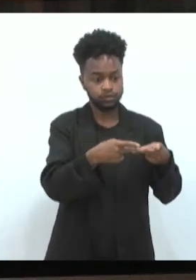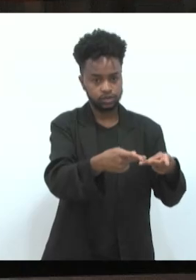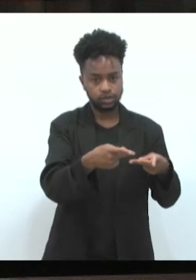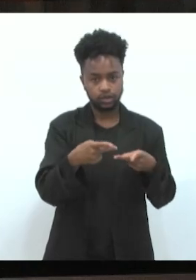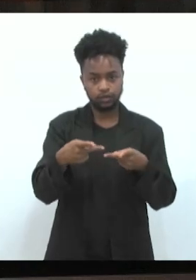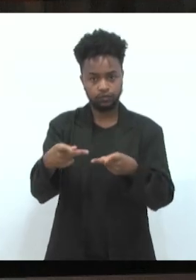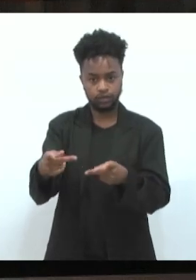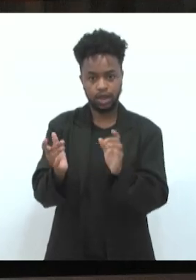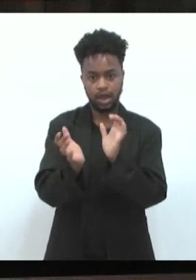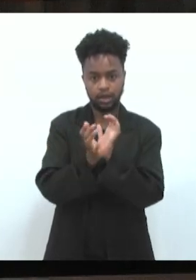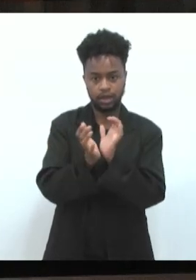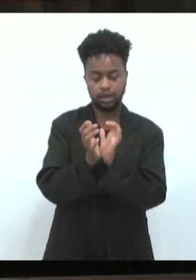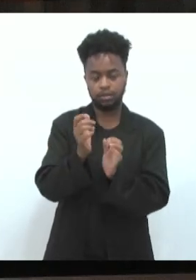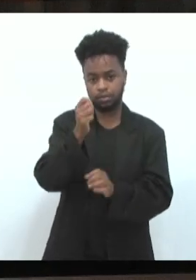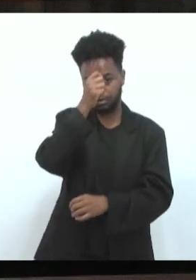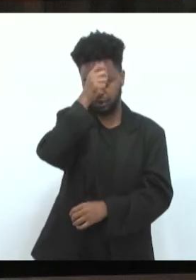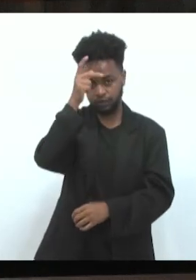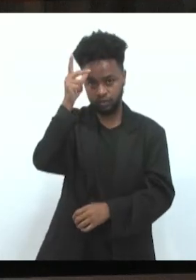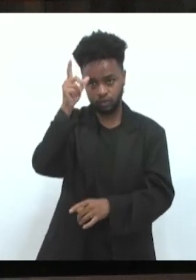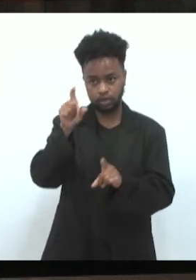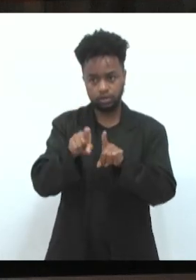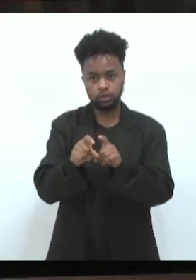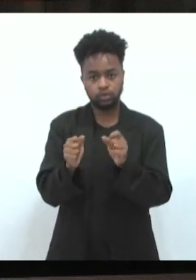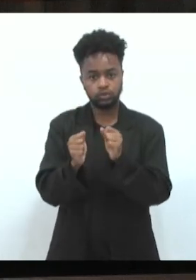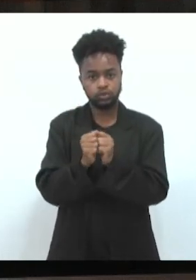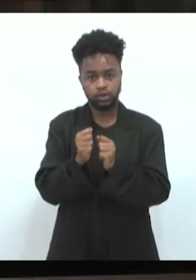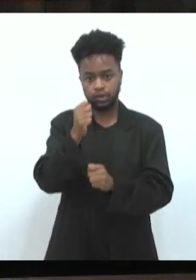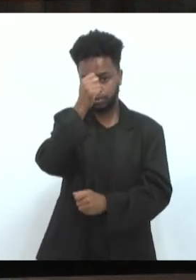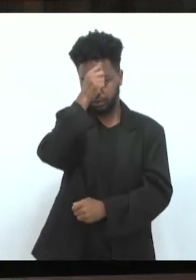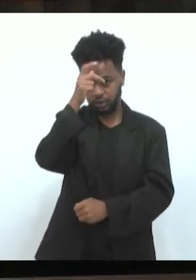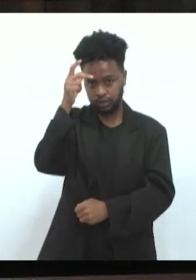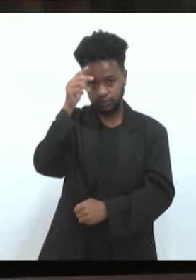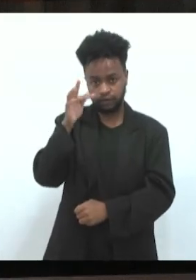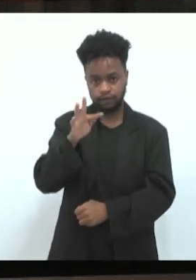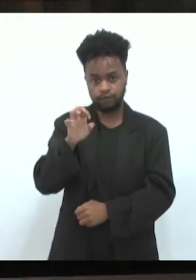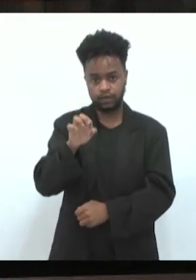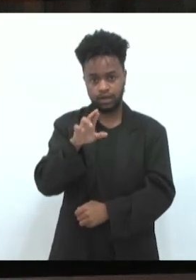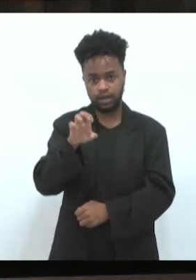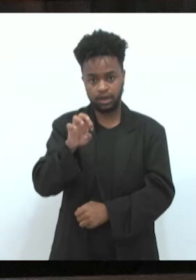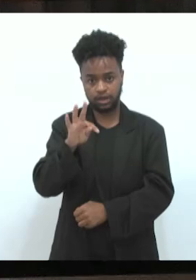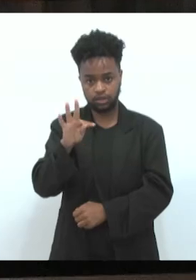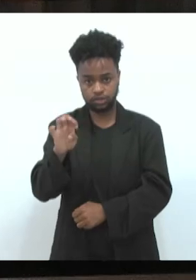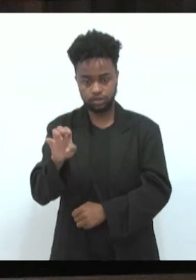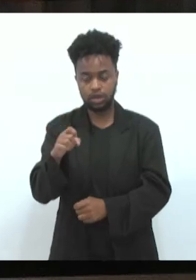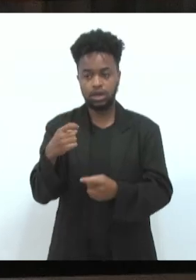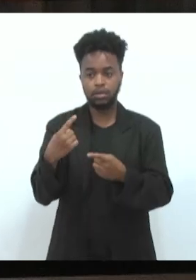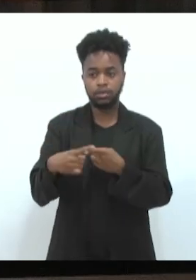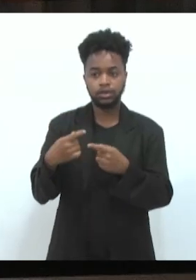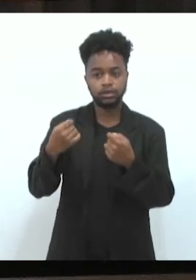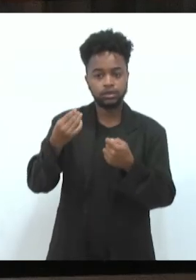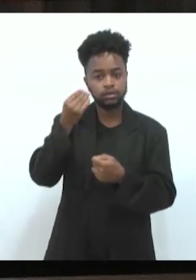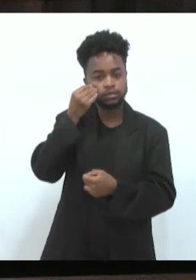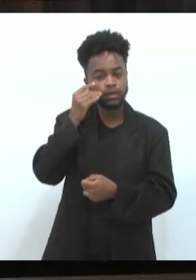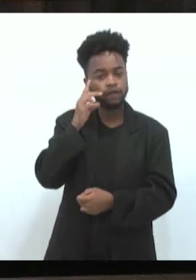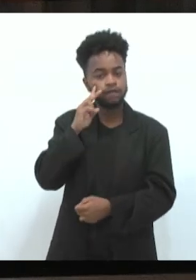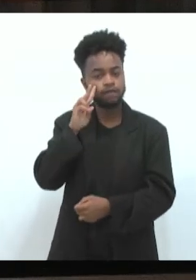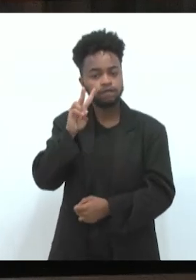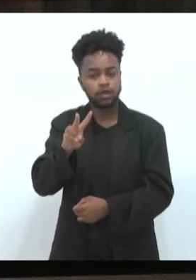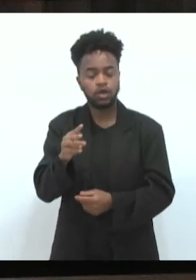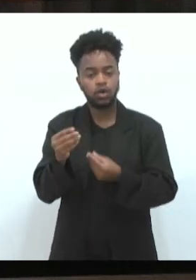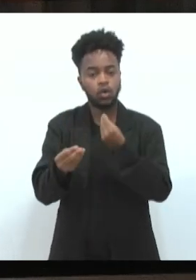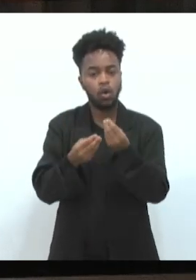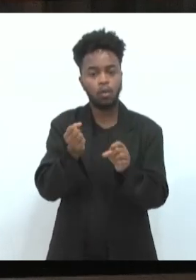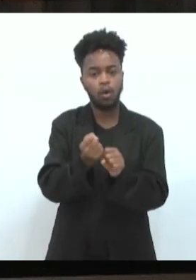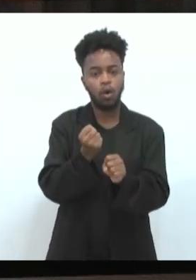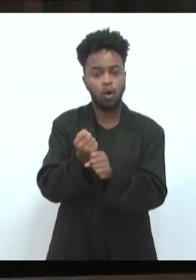das equipes da Prefeitura, acompanhada pelo prefeito Ferretti, para verificar lá a conclusão das obras das